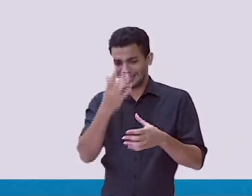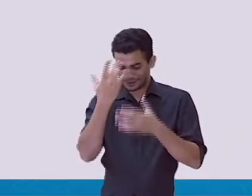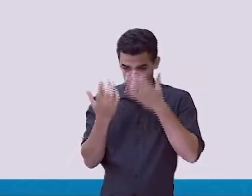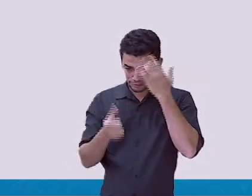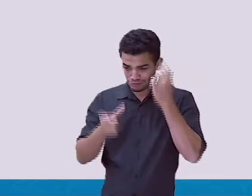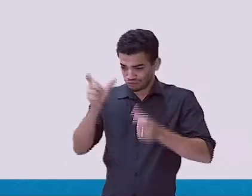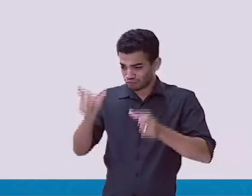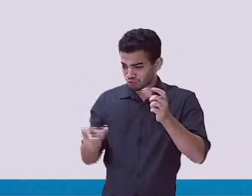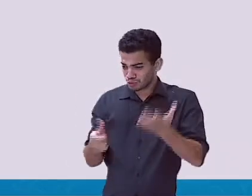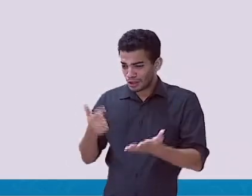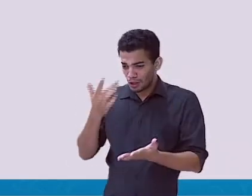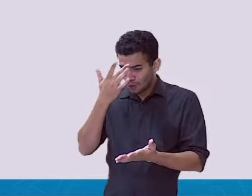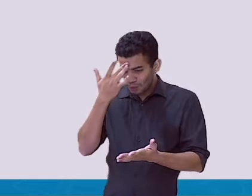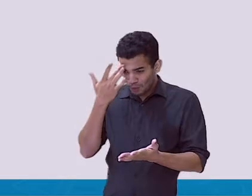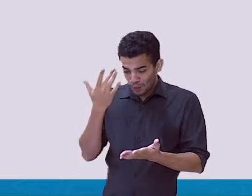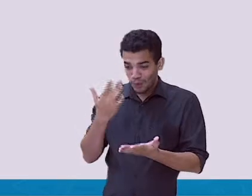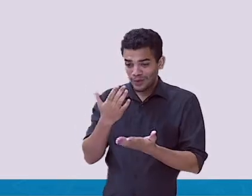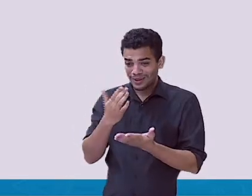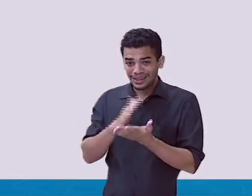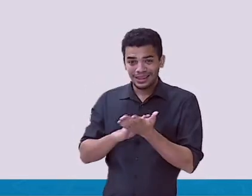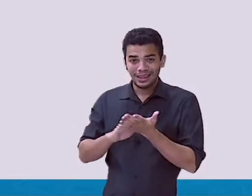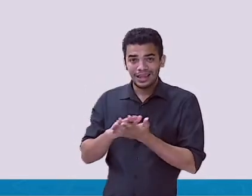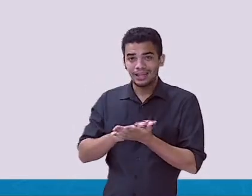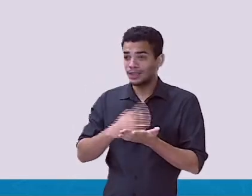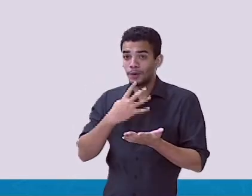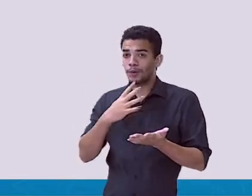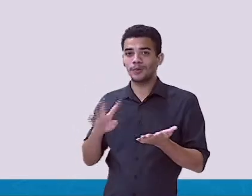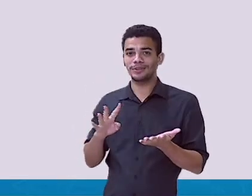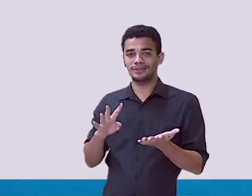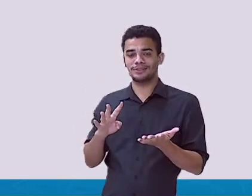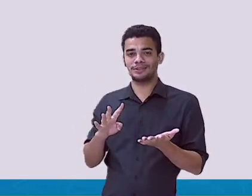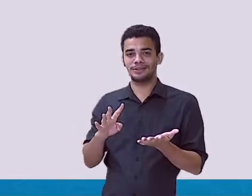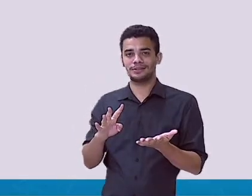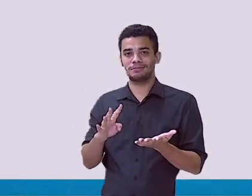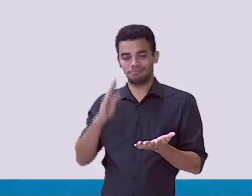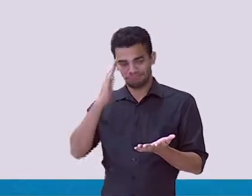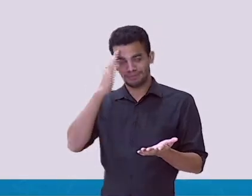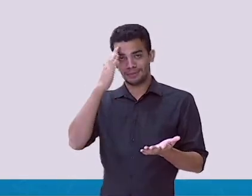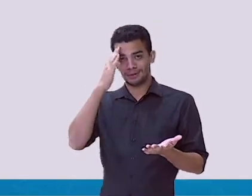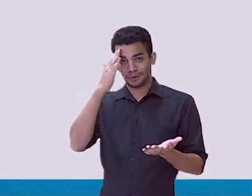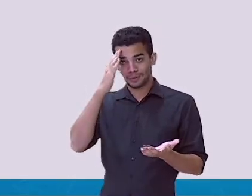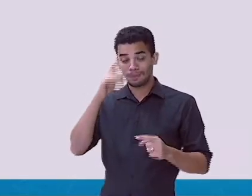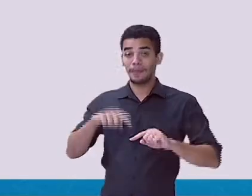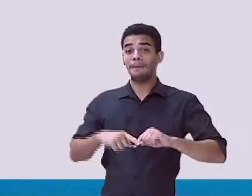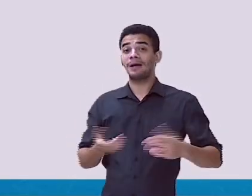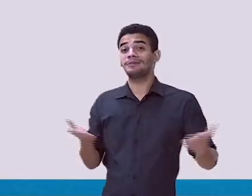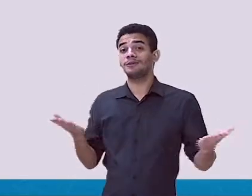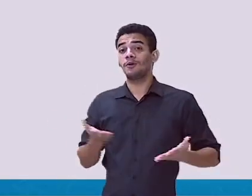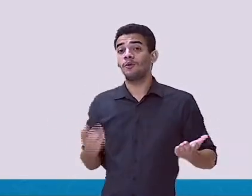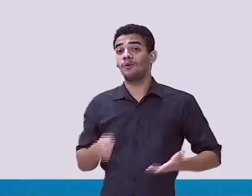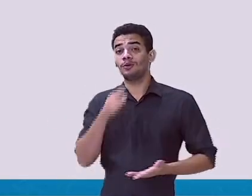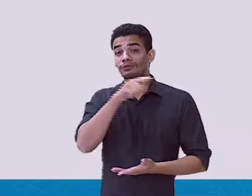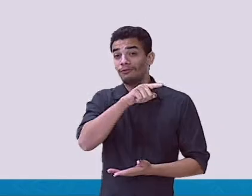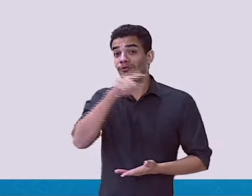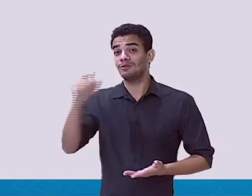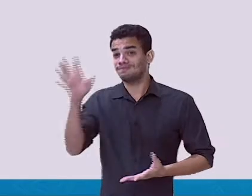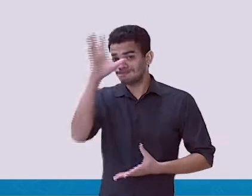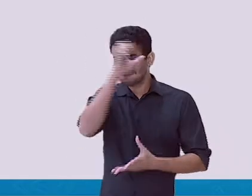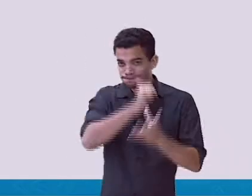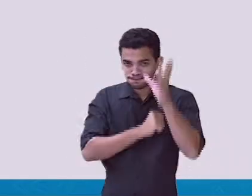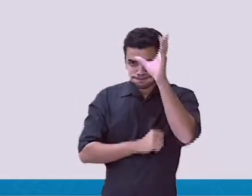na nossa rotina e a gente nem percebe. Não sabe nem que ele é um artrópoda. A partir de hoje, vocês vão